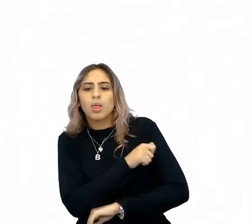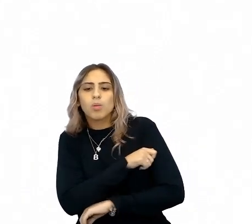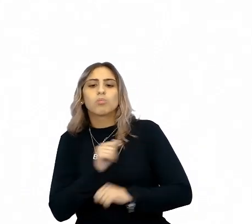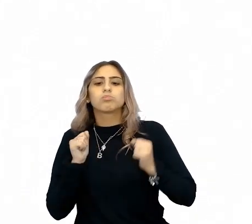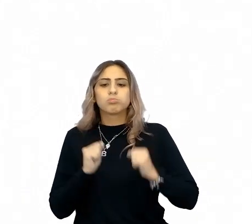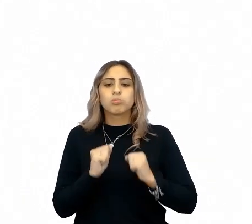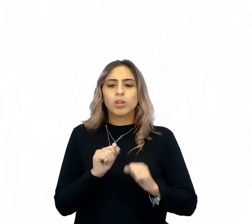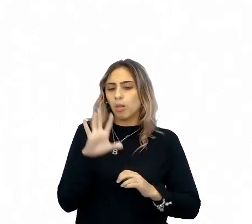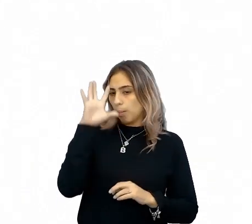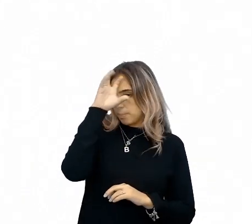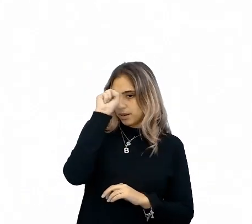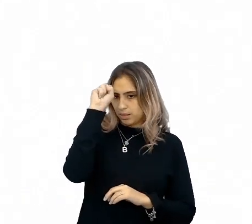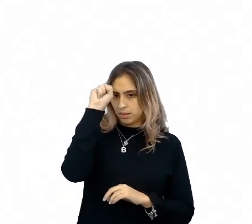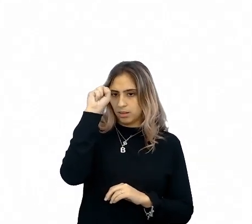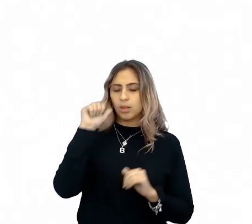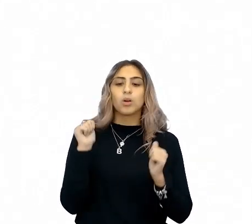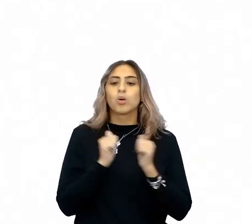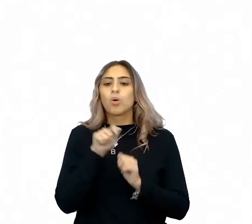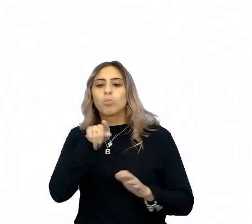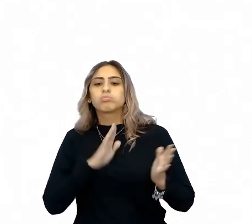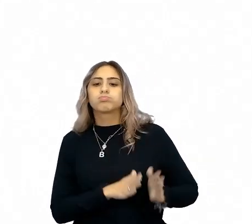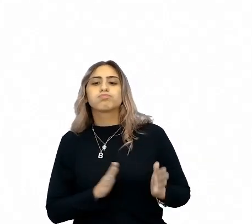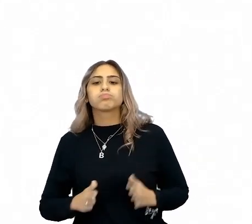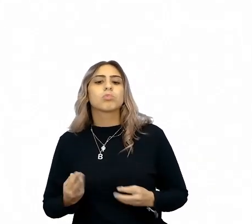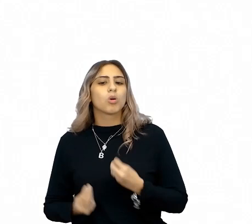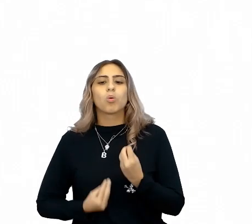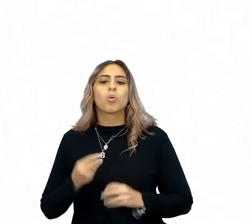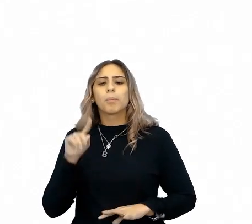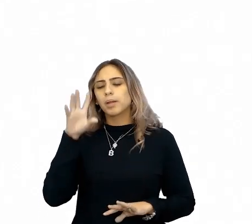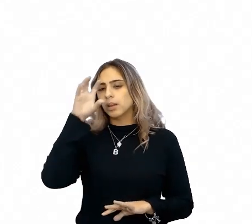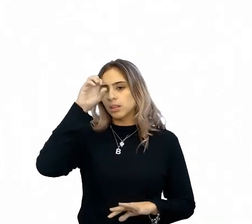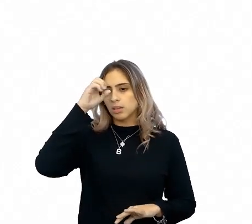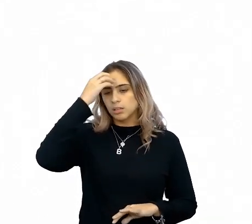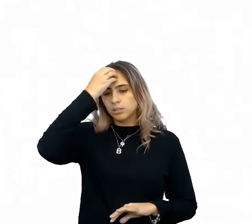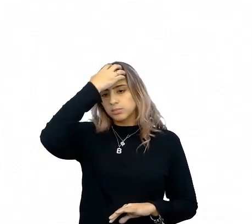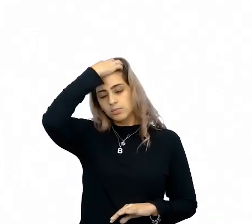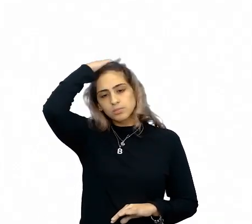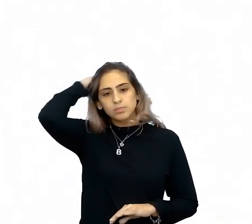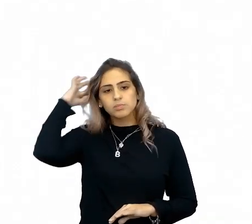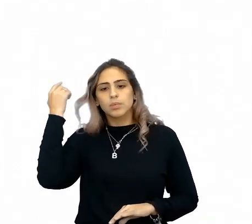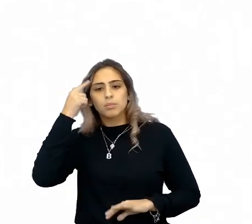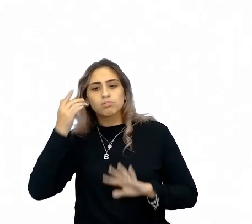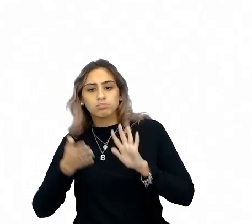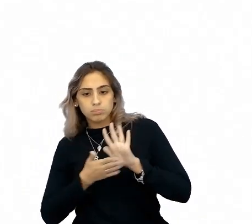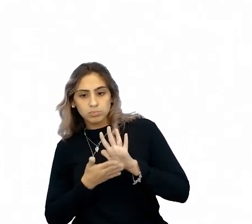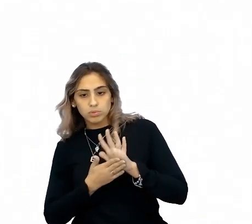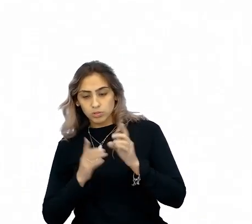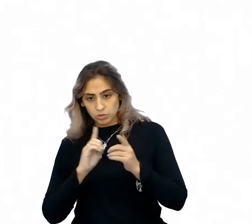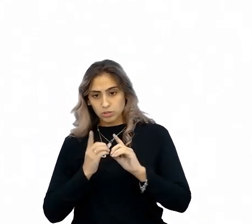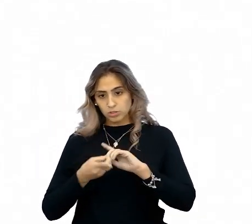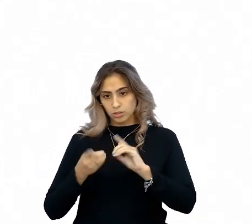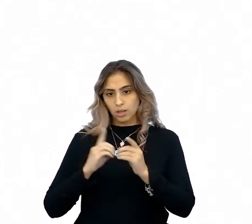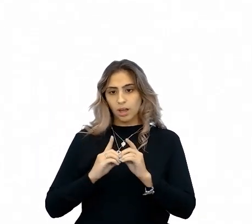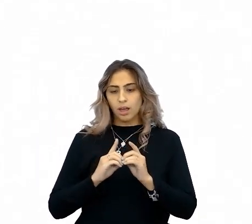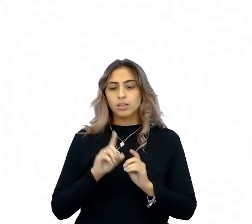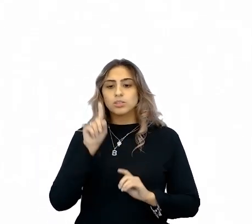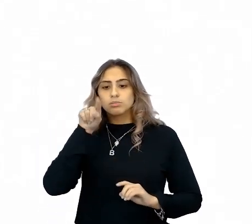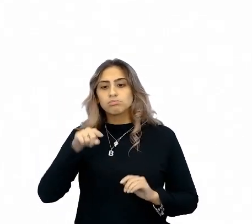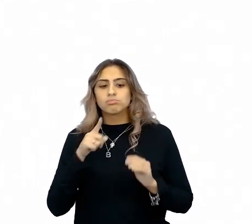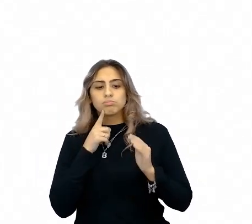poderão aprender com essa sequência? Eu penso que o propósito didático foi o